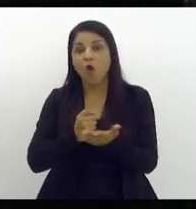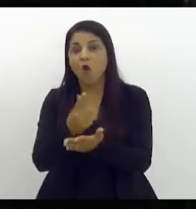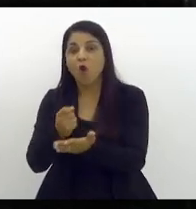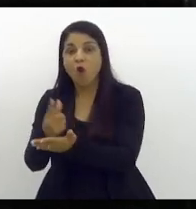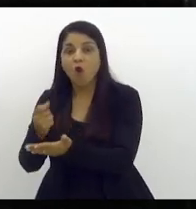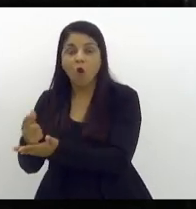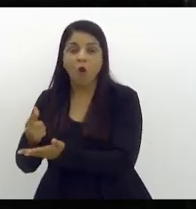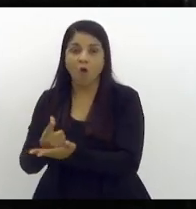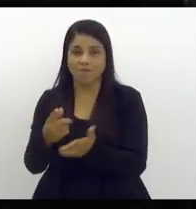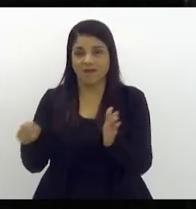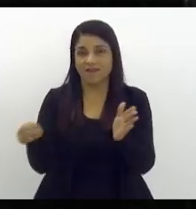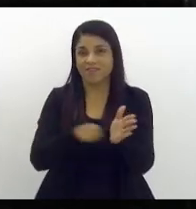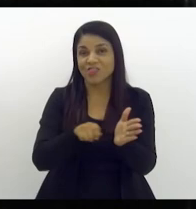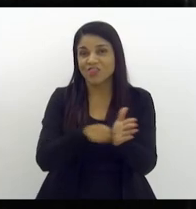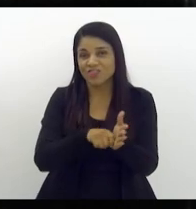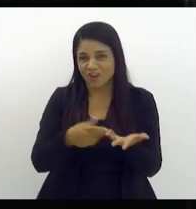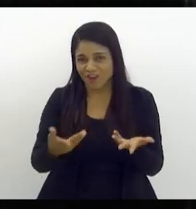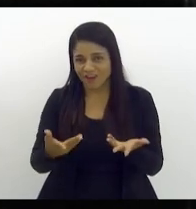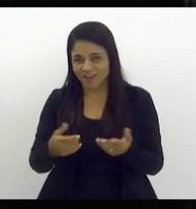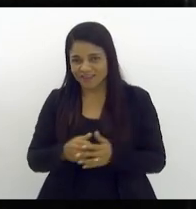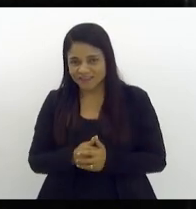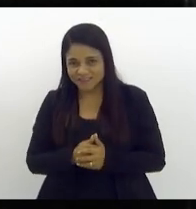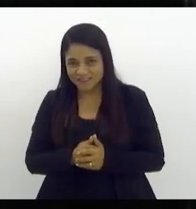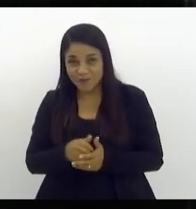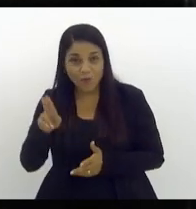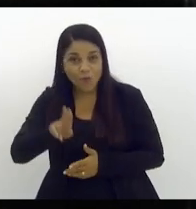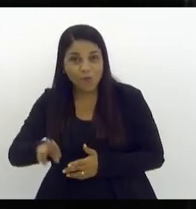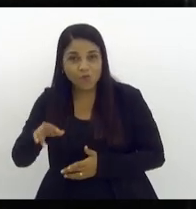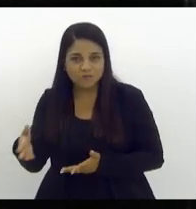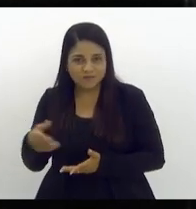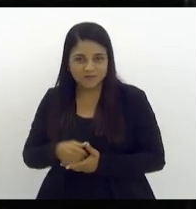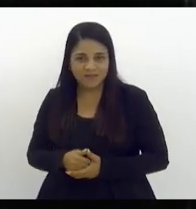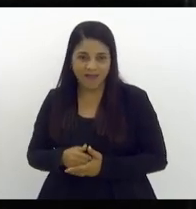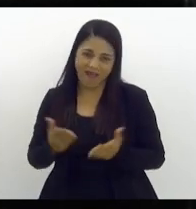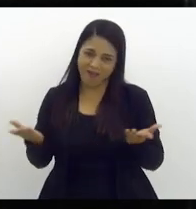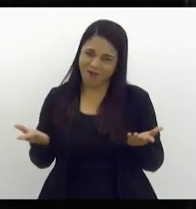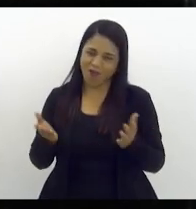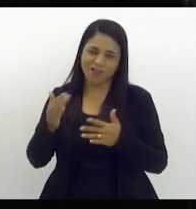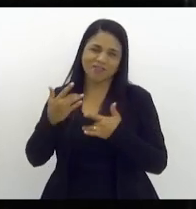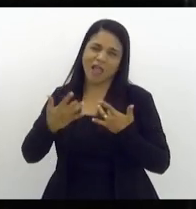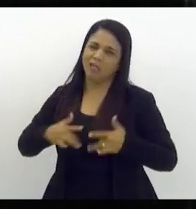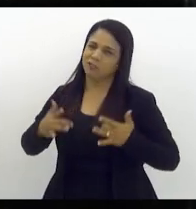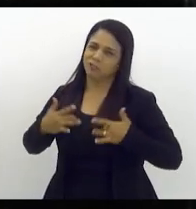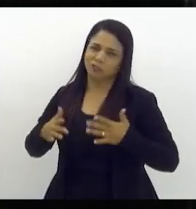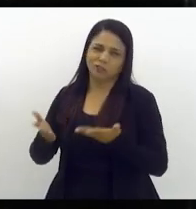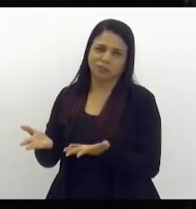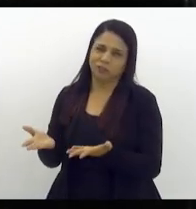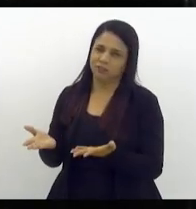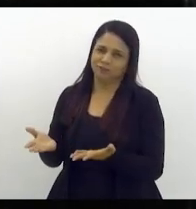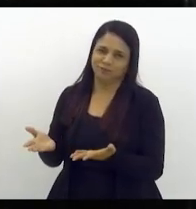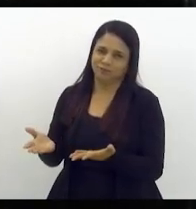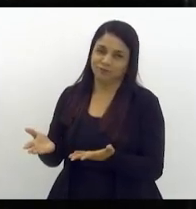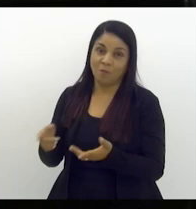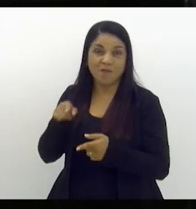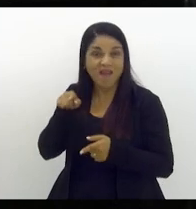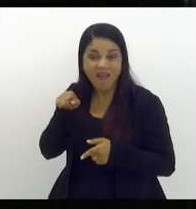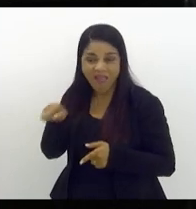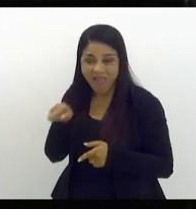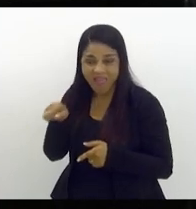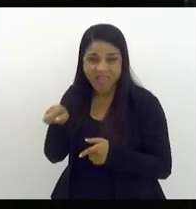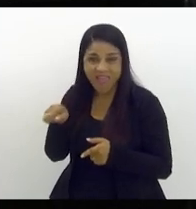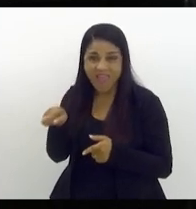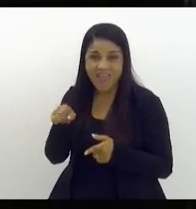é o usuário, que hoje vai ser tratado como, nossa senhora, é um pobre coitado, mas é ele que sustenta